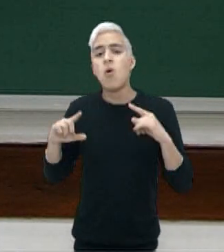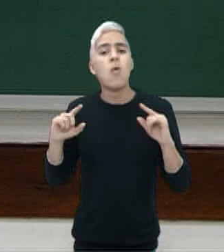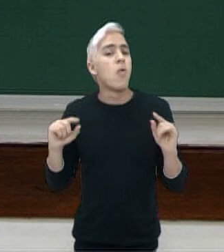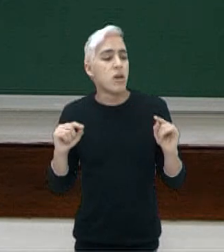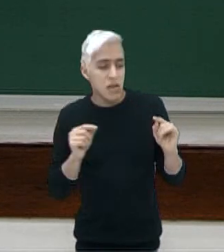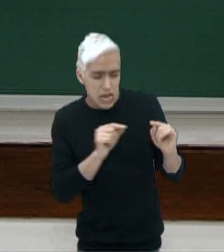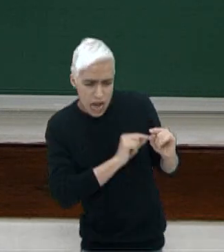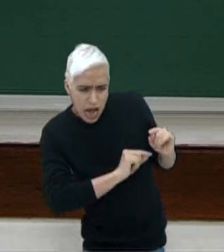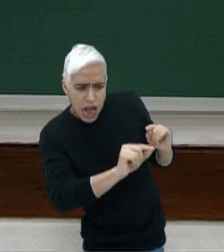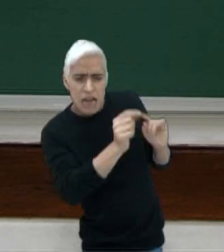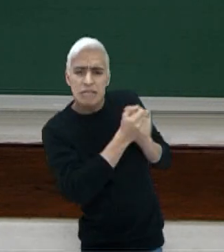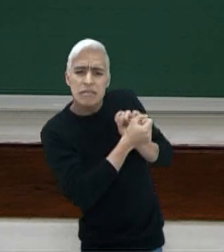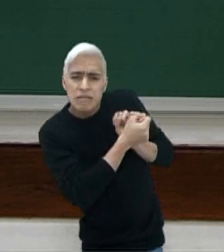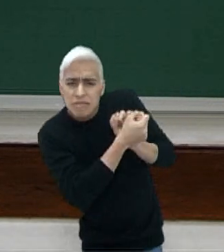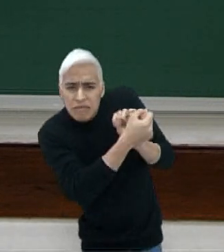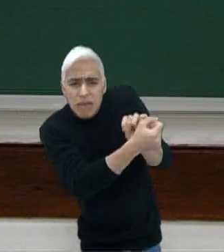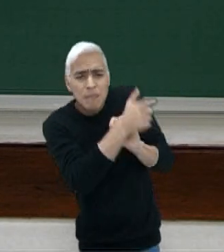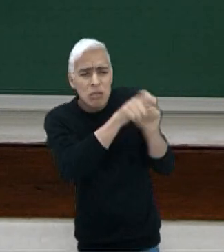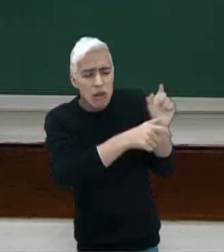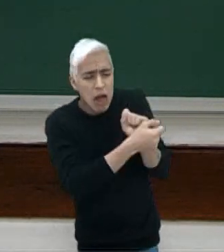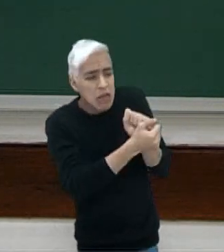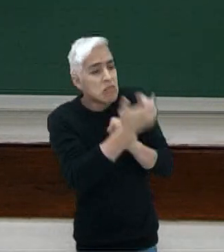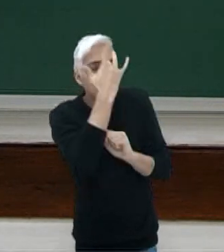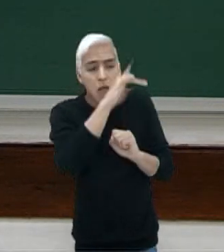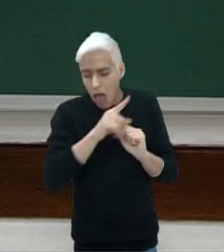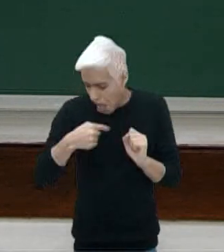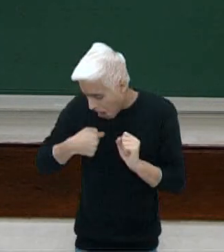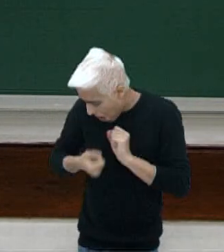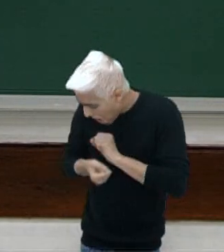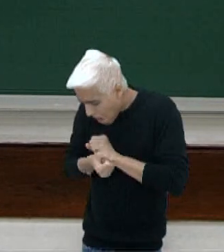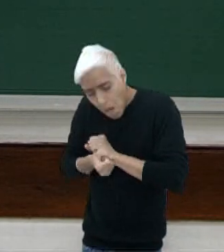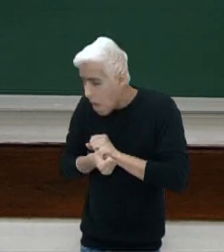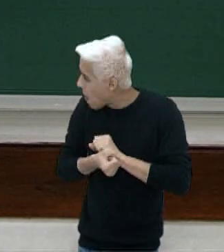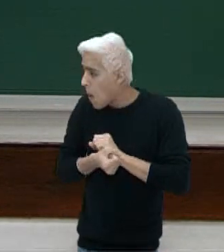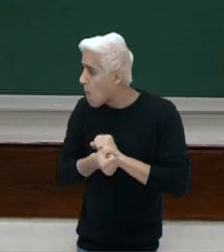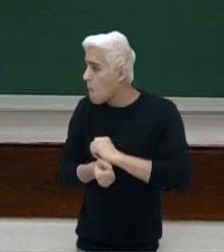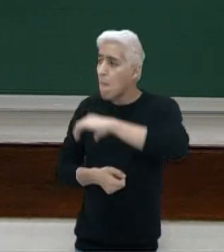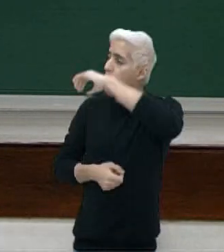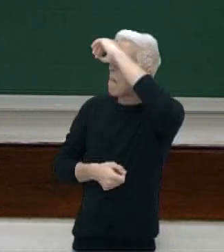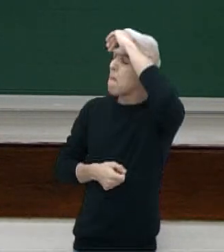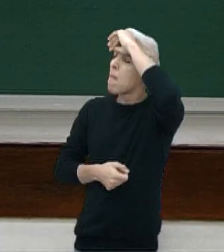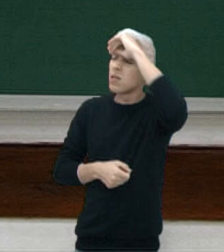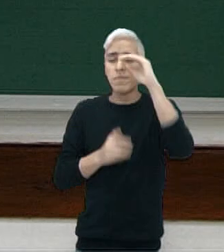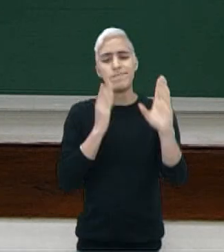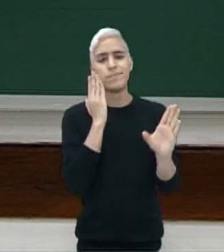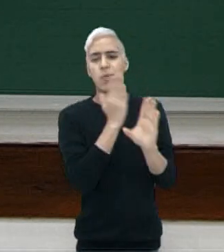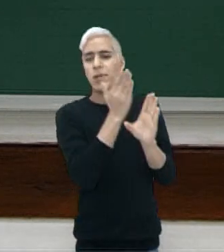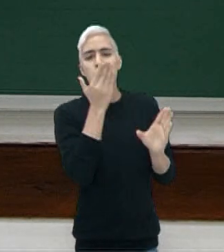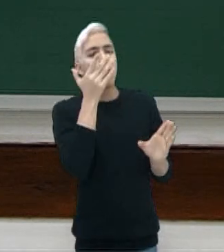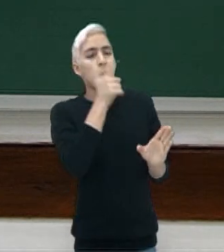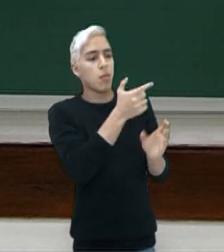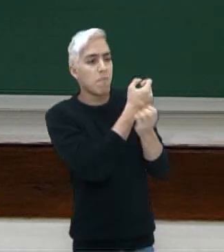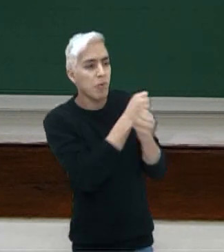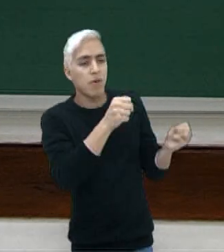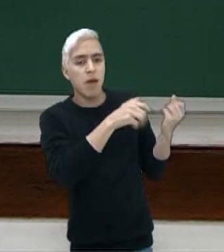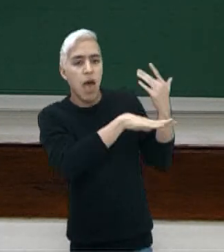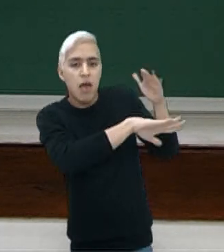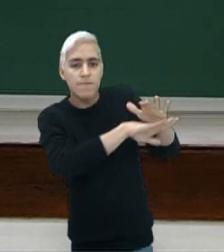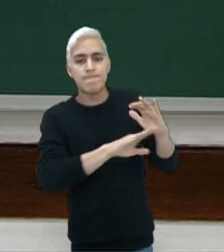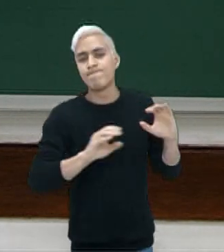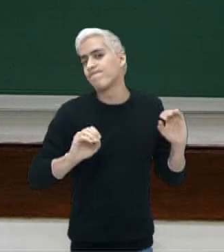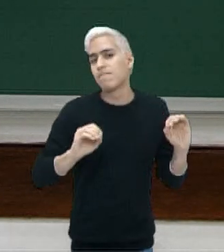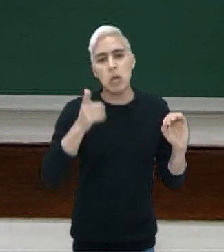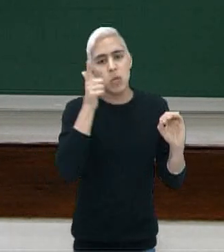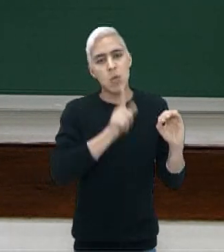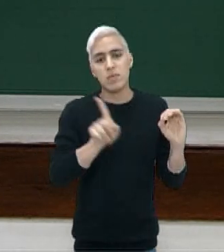aqueles escravos, eles não sabiam que eram escravos, não entendiam a condição de escravos e por isso ela não conseguiu ajudá-los,